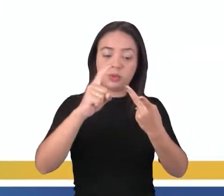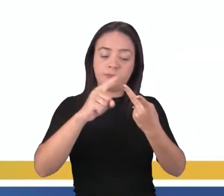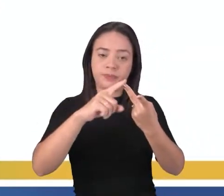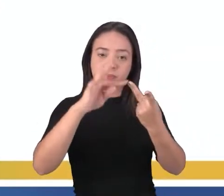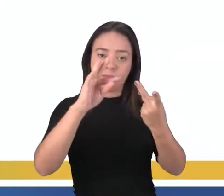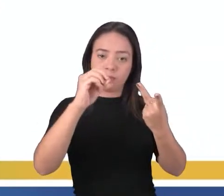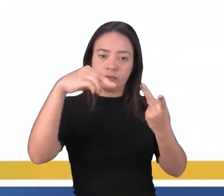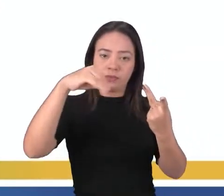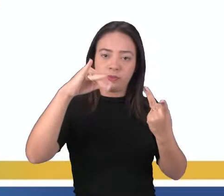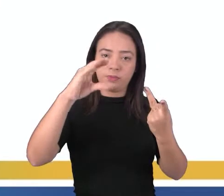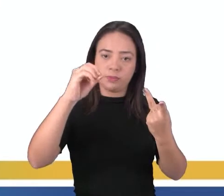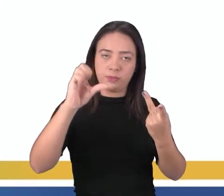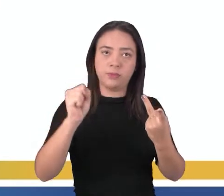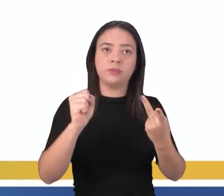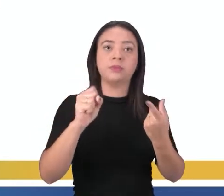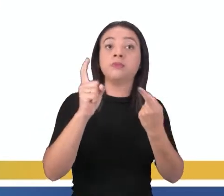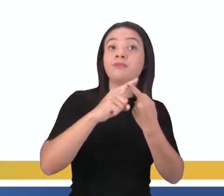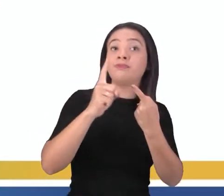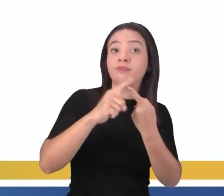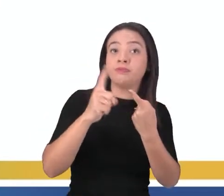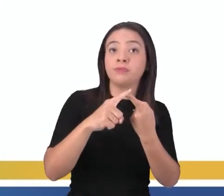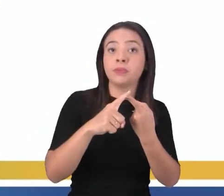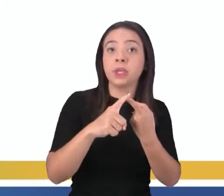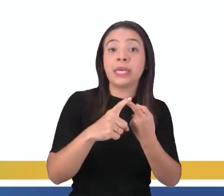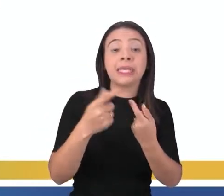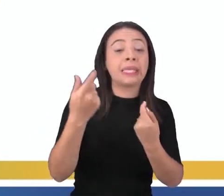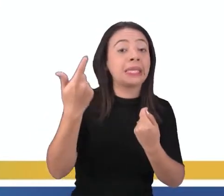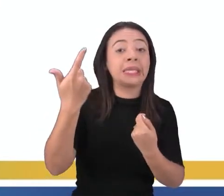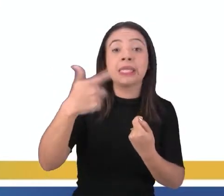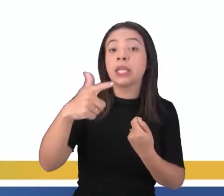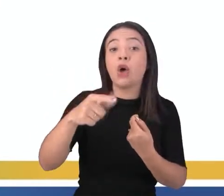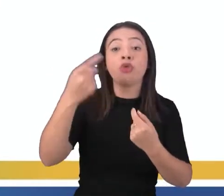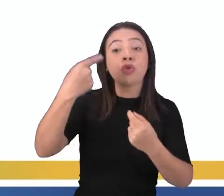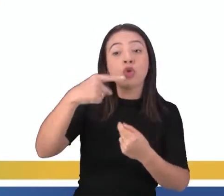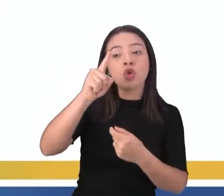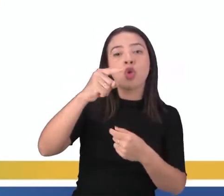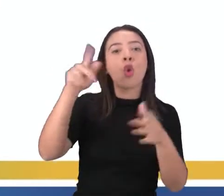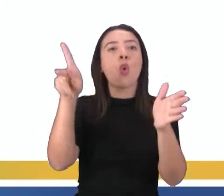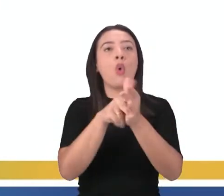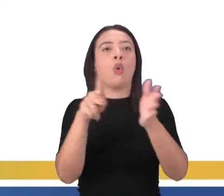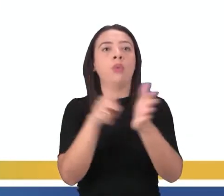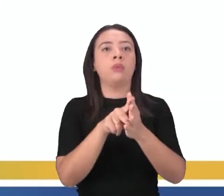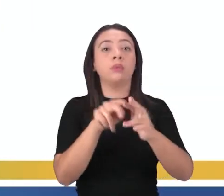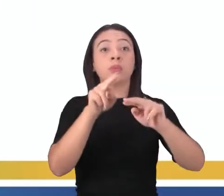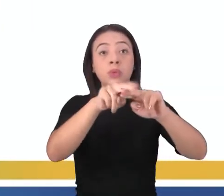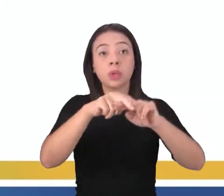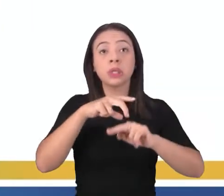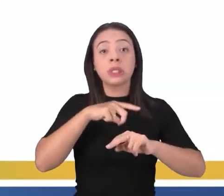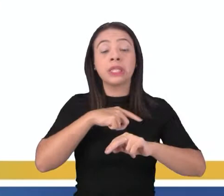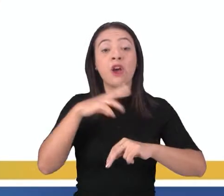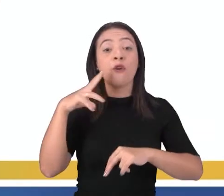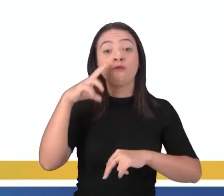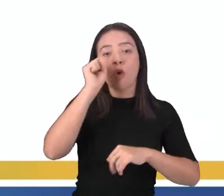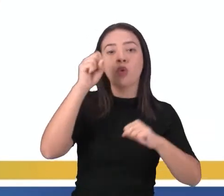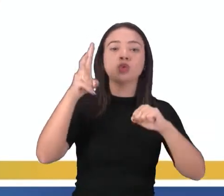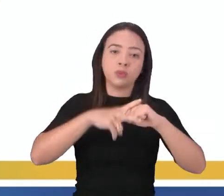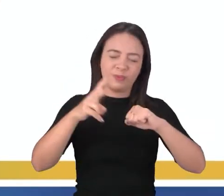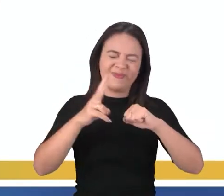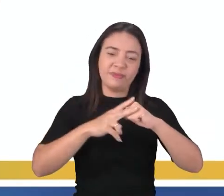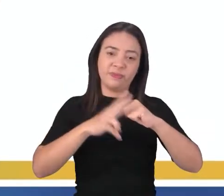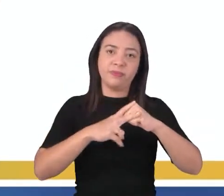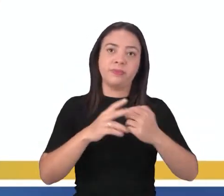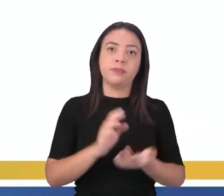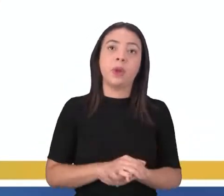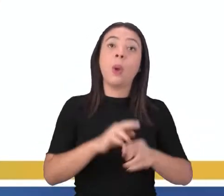pronomes átonos são assim chamados porque não possuem acentuação própria e se sujeitam à tonicidade dos verbos. Além